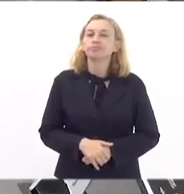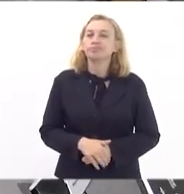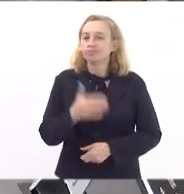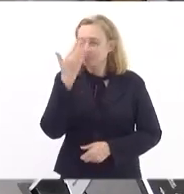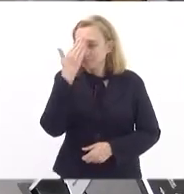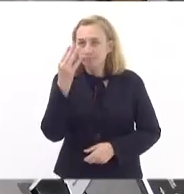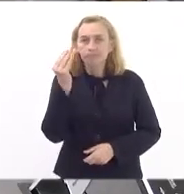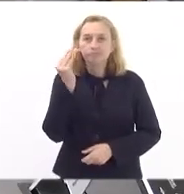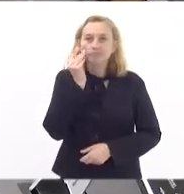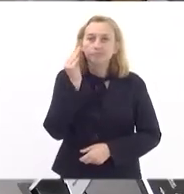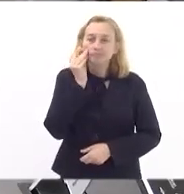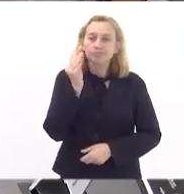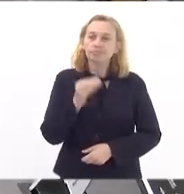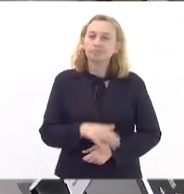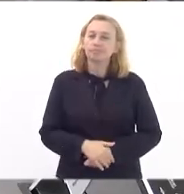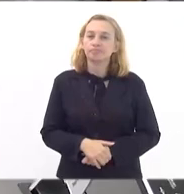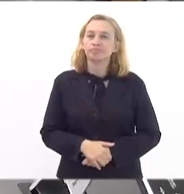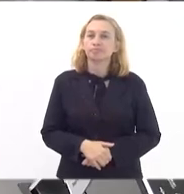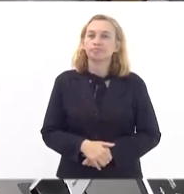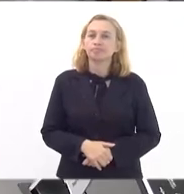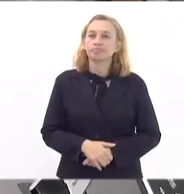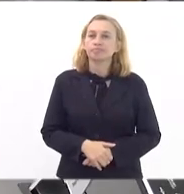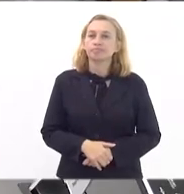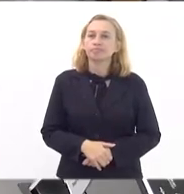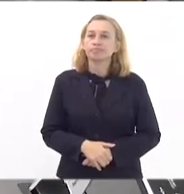oportunidade é